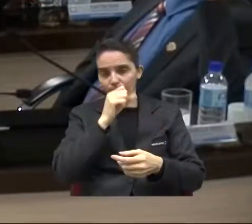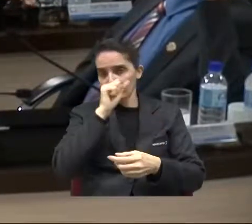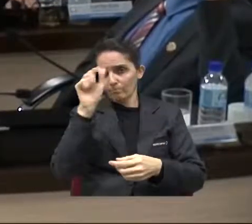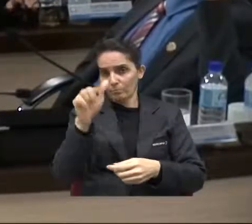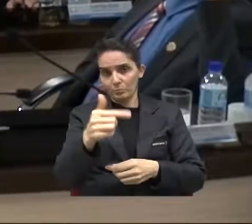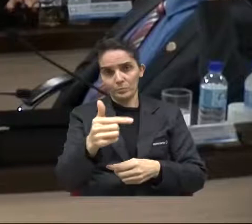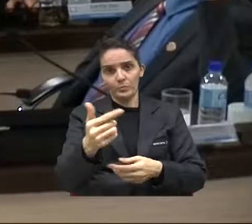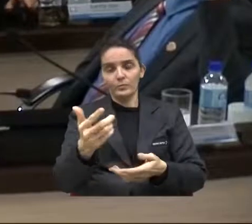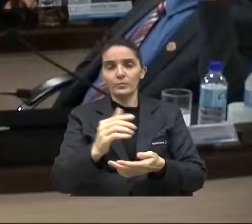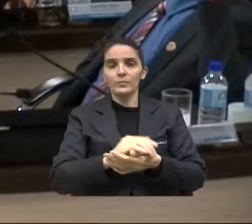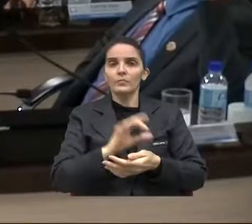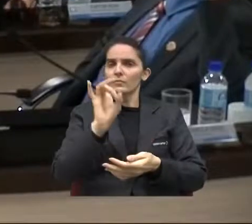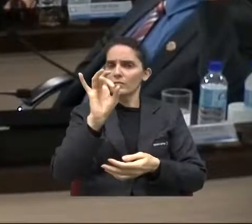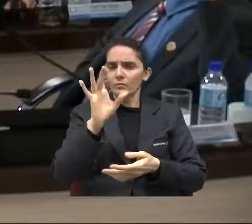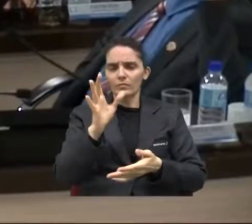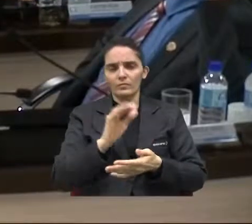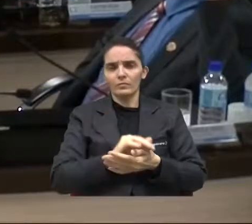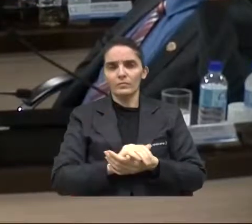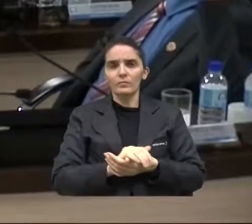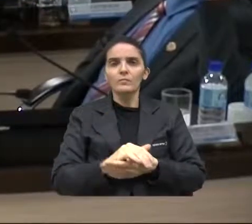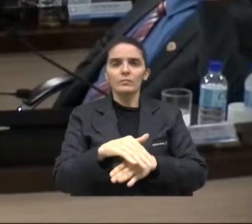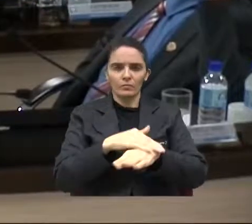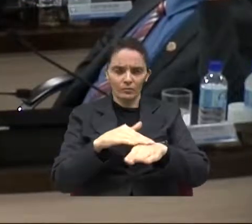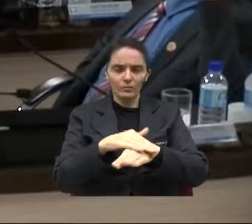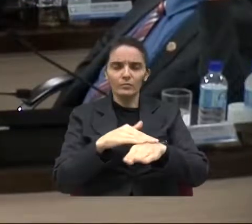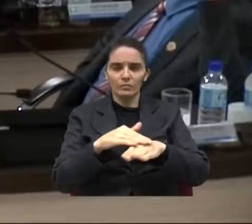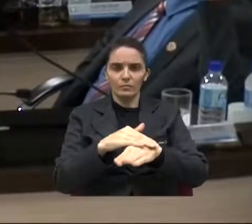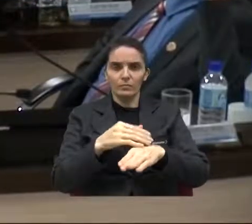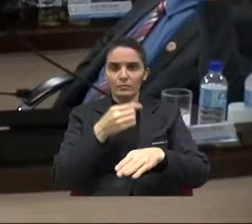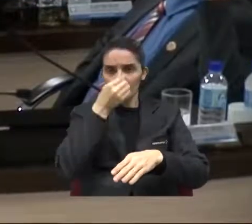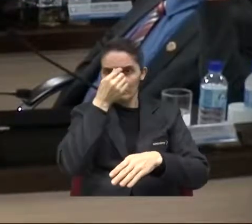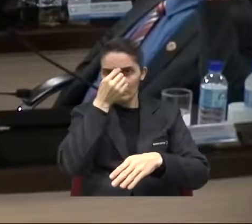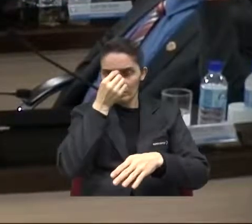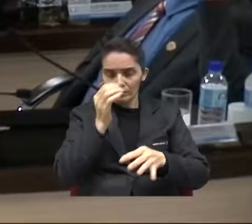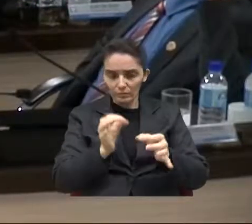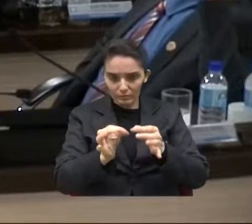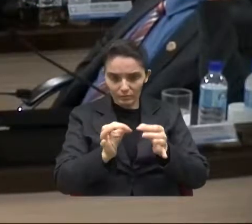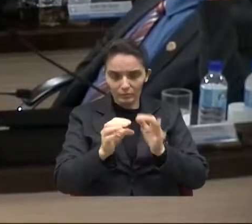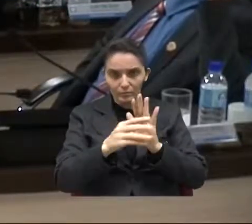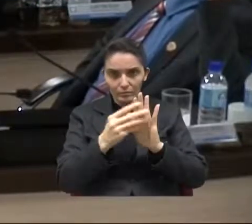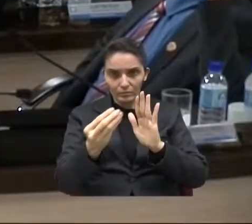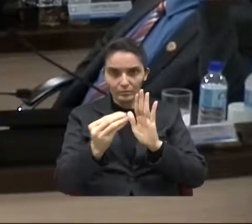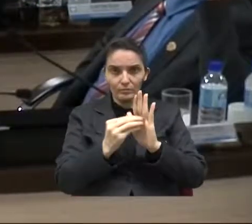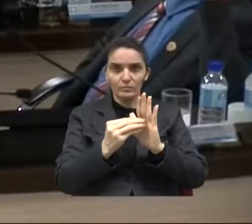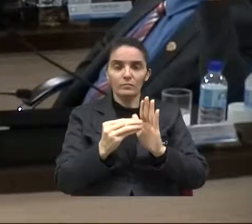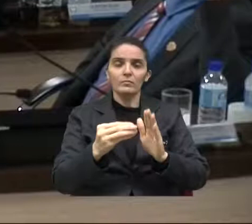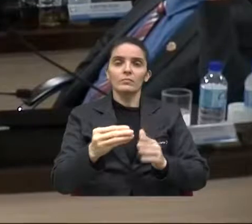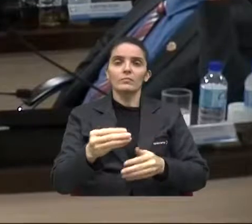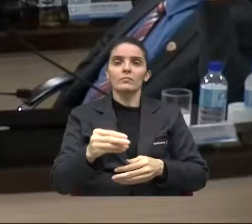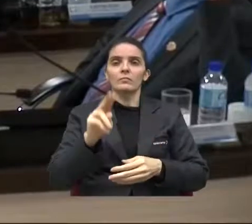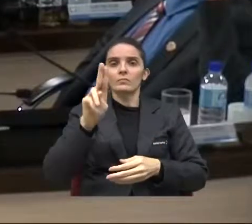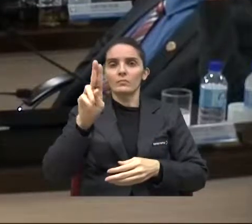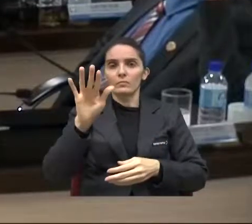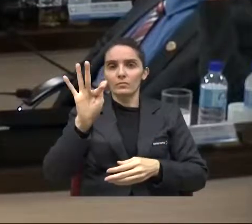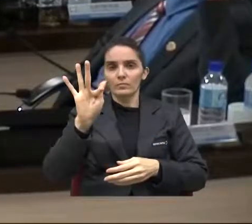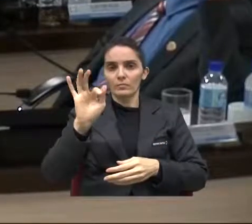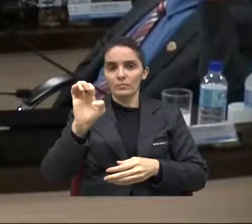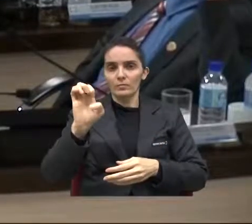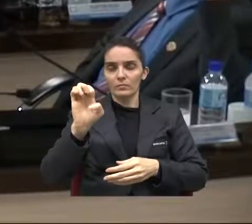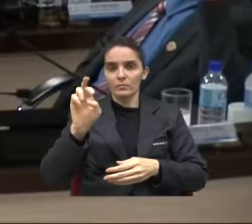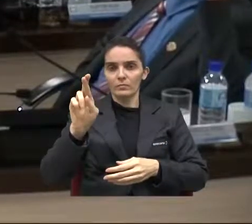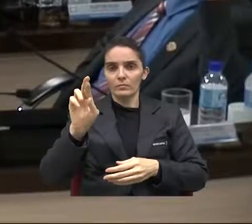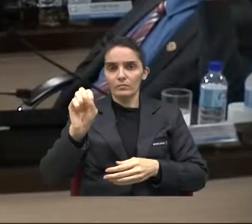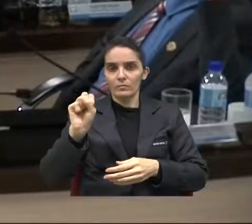município. Somente isso. Então, eu conversei com ele, fiz uma emenda, ele mesmo pediu para fazer emenda, no sentido de colocar em UFESP. As grandes